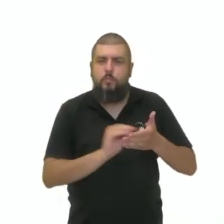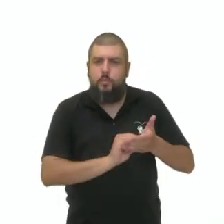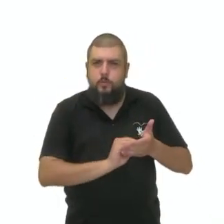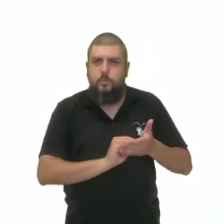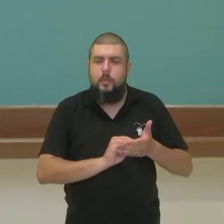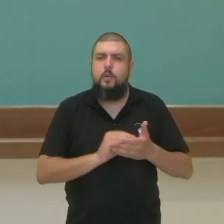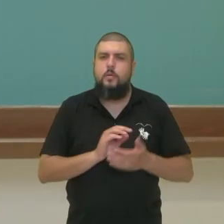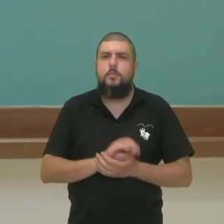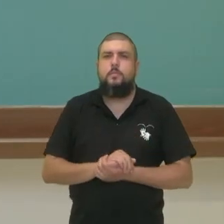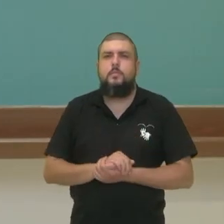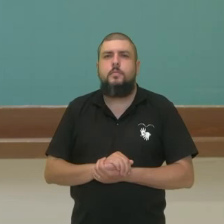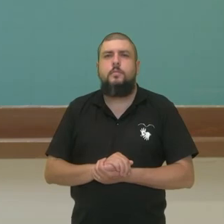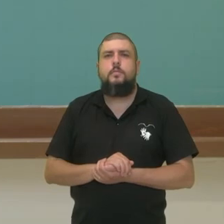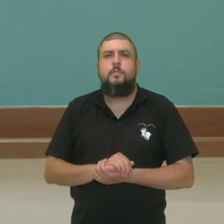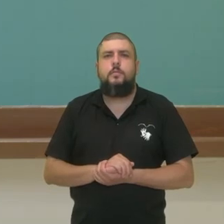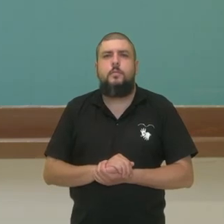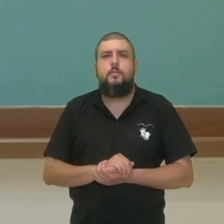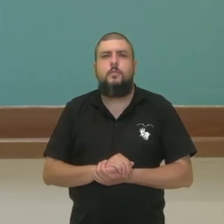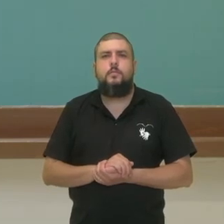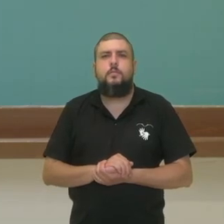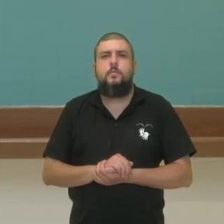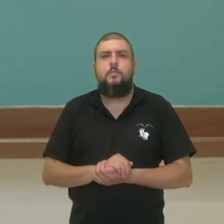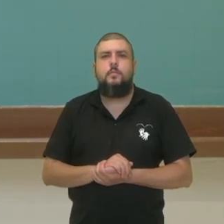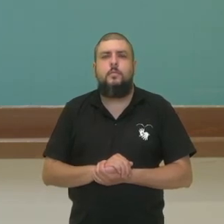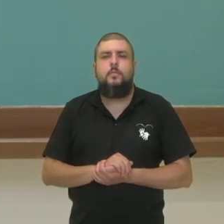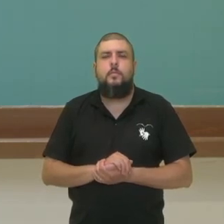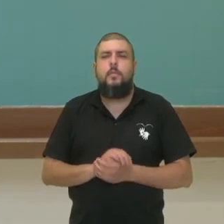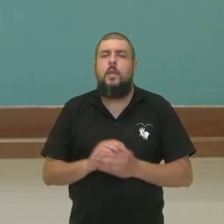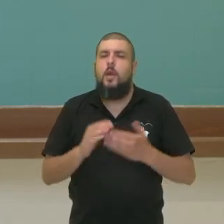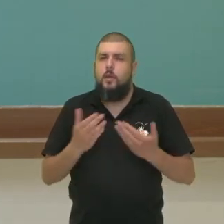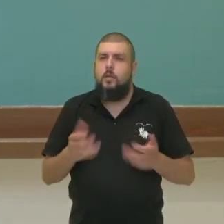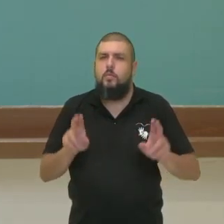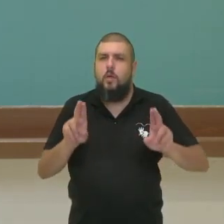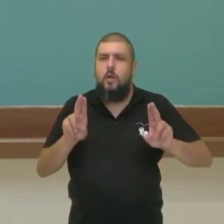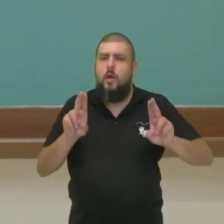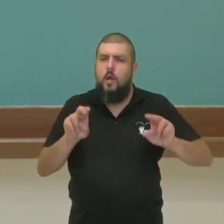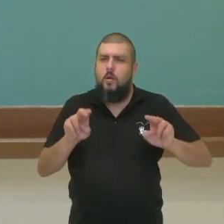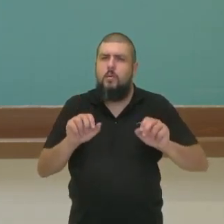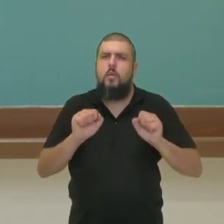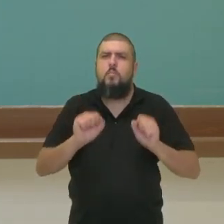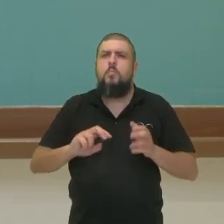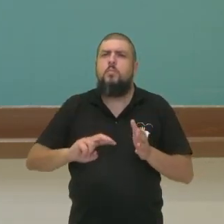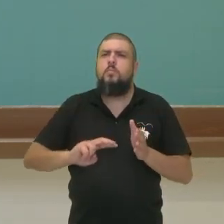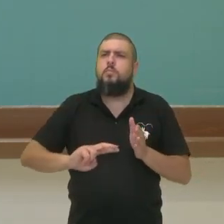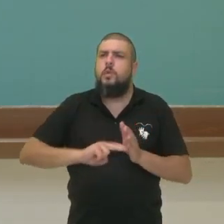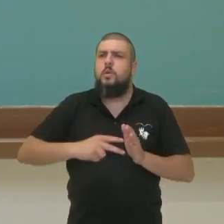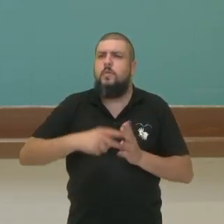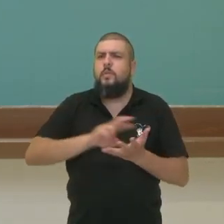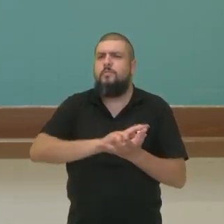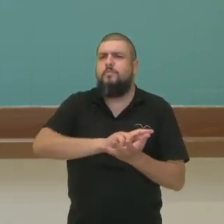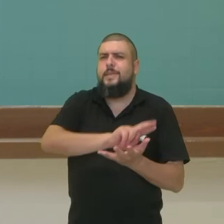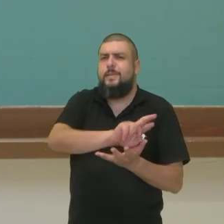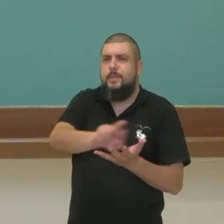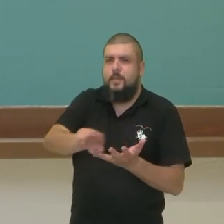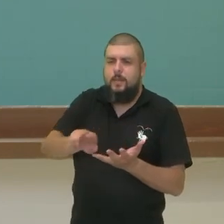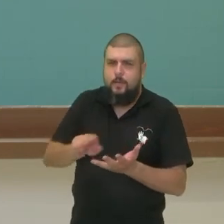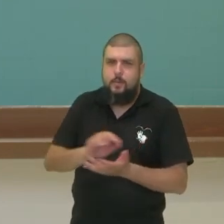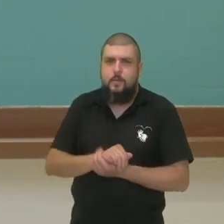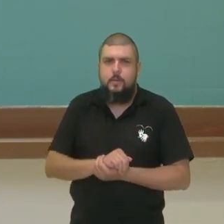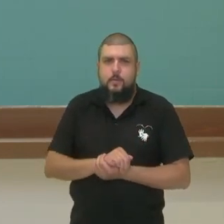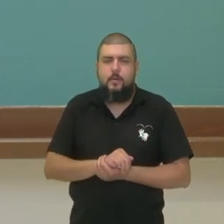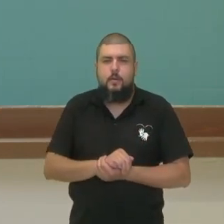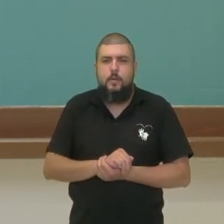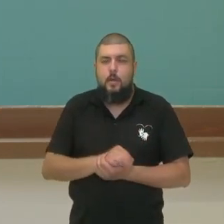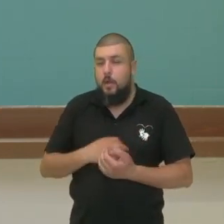exemplo lido, né? Então, meus queridos, as aspas elas podem significar várias coisas.